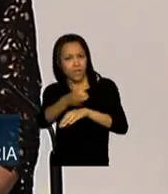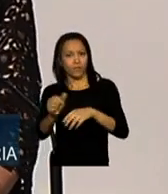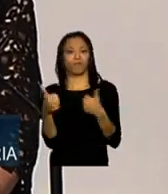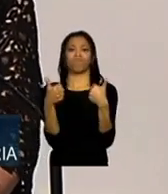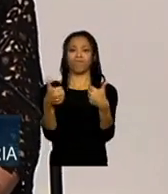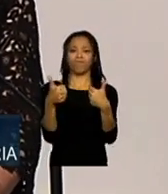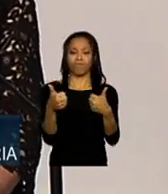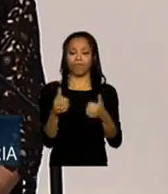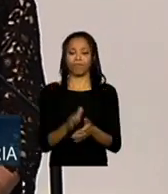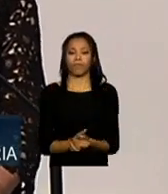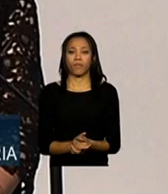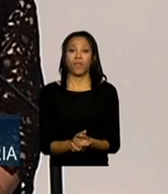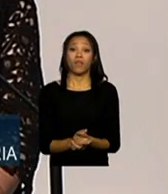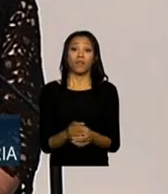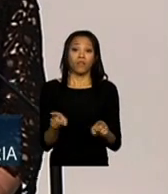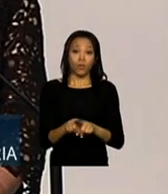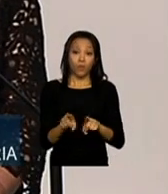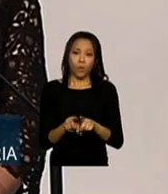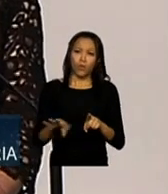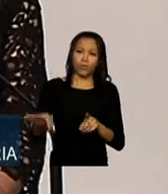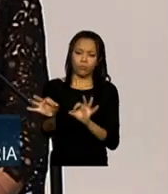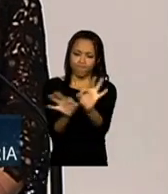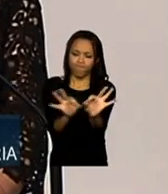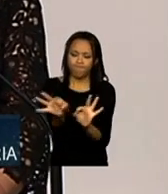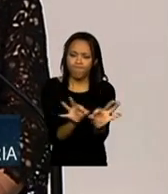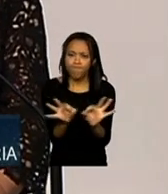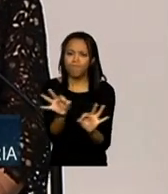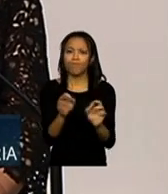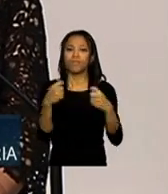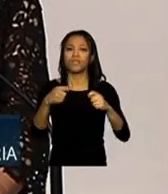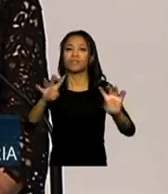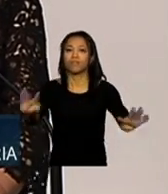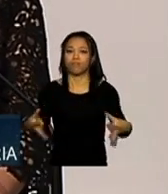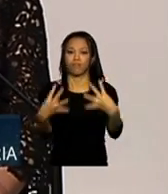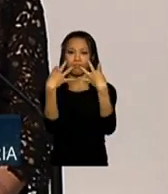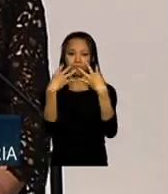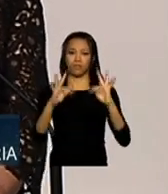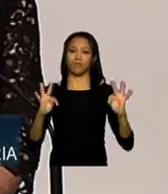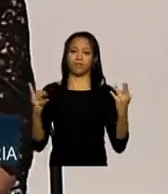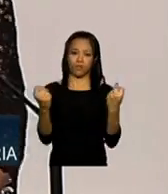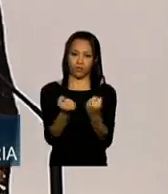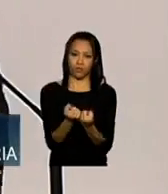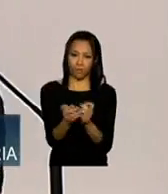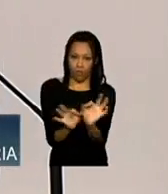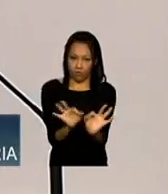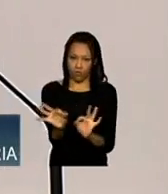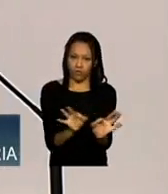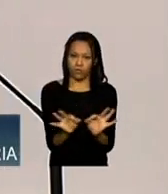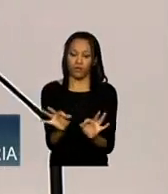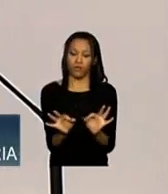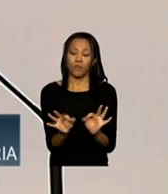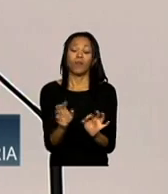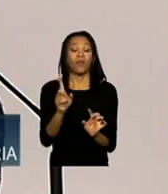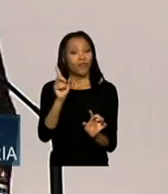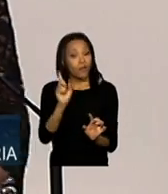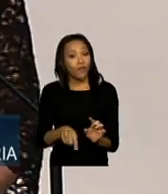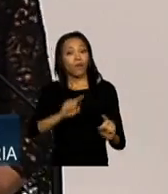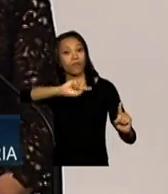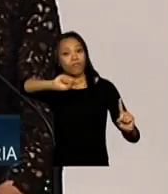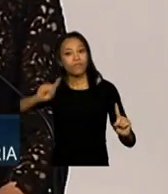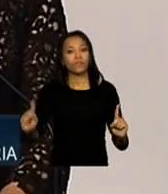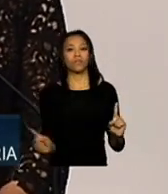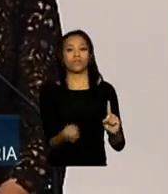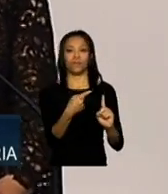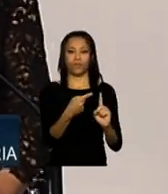infraestrutura requer a atenção de todos nós. E será um desafio